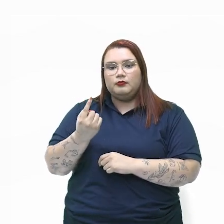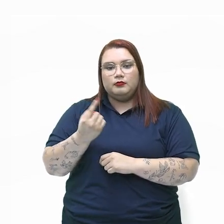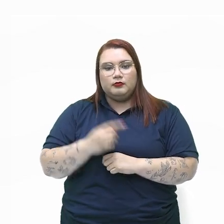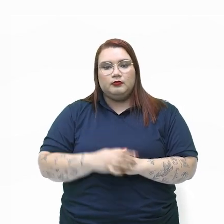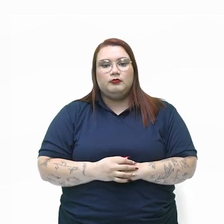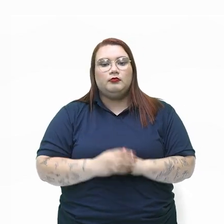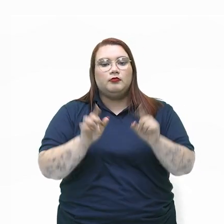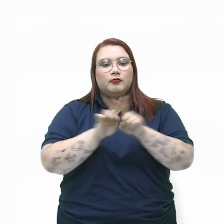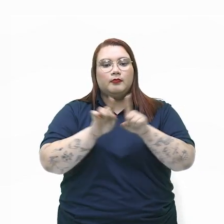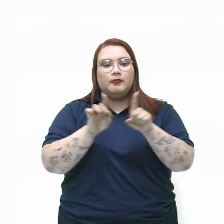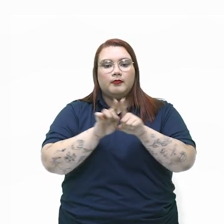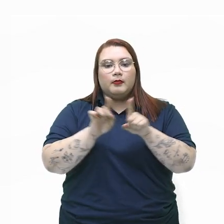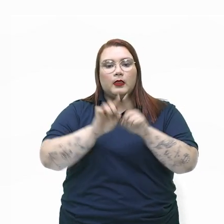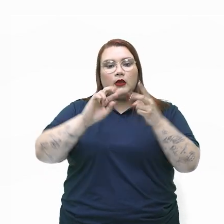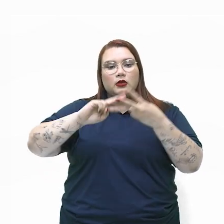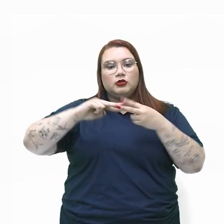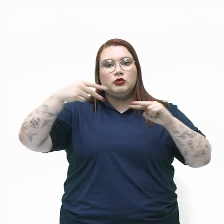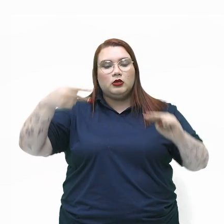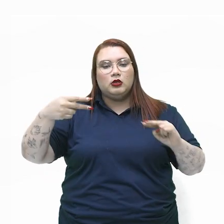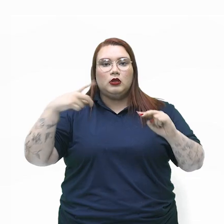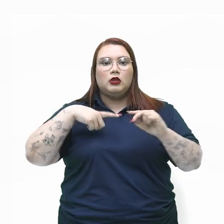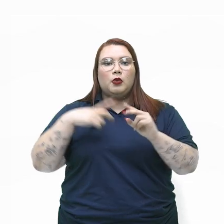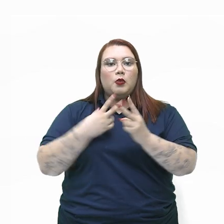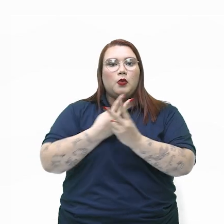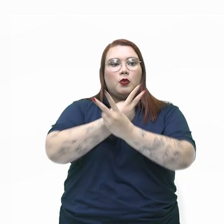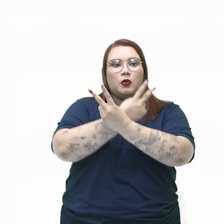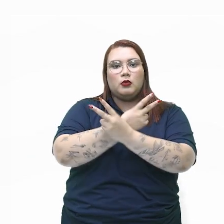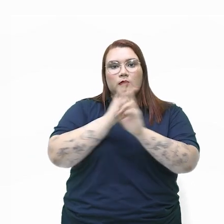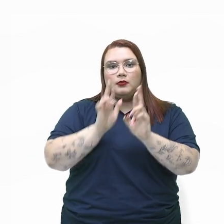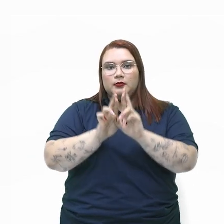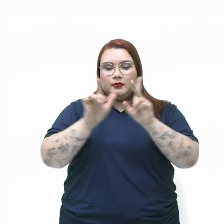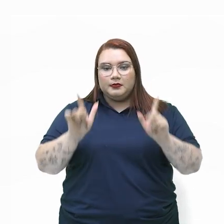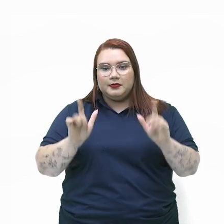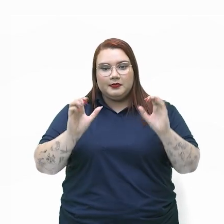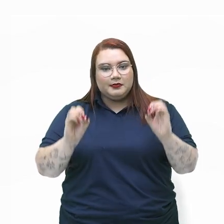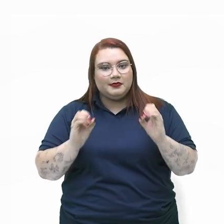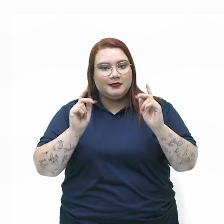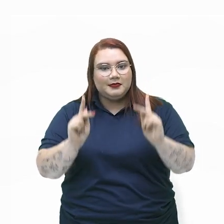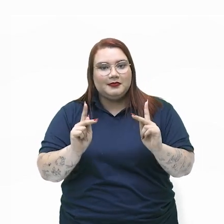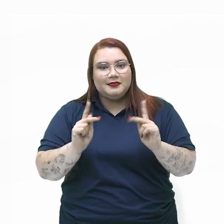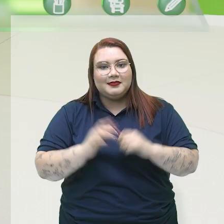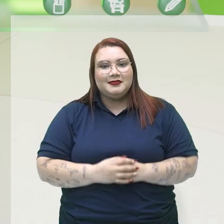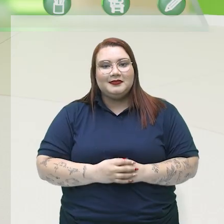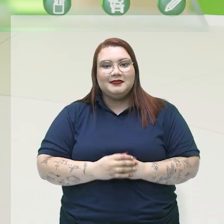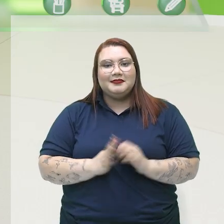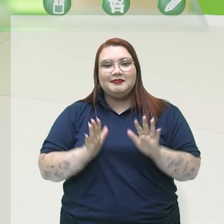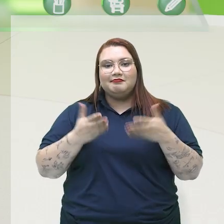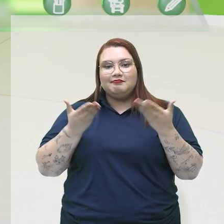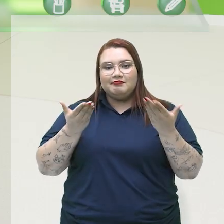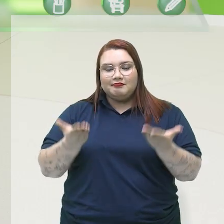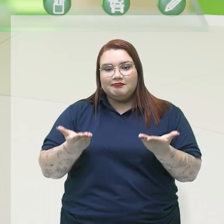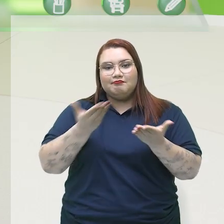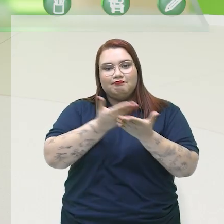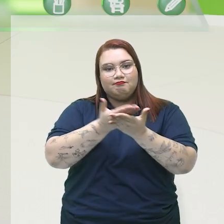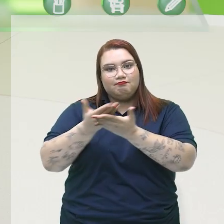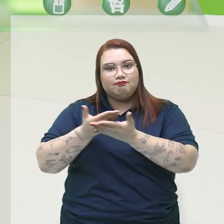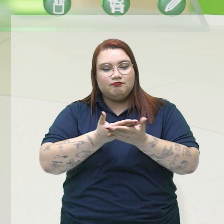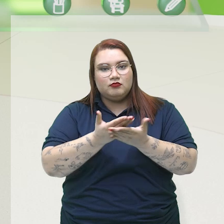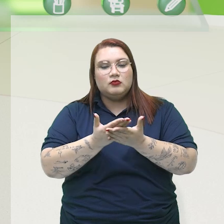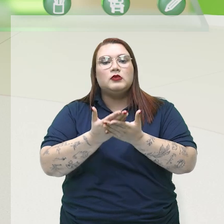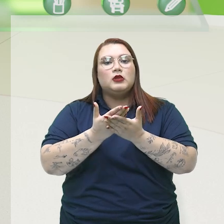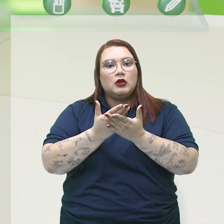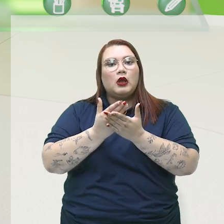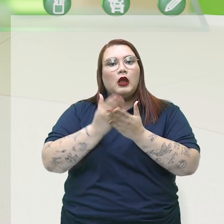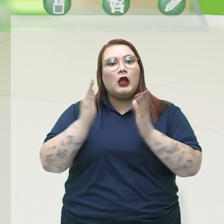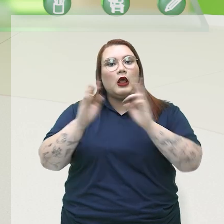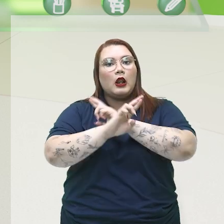para 3 e para 1. E aí, os genes estão em cromossomos diferentes, tá certo? Então, essas